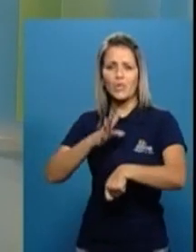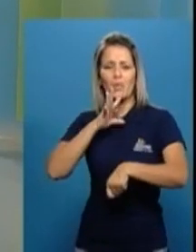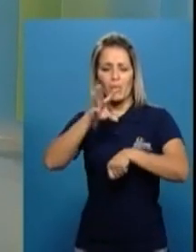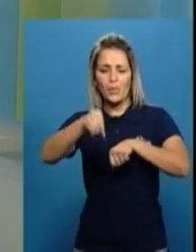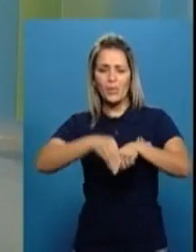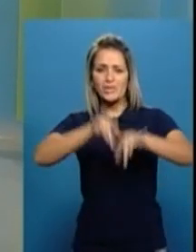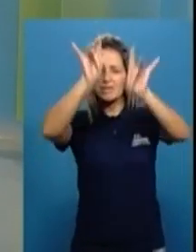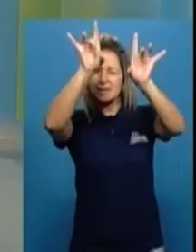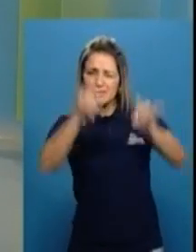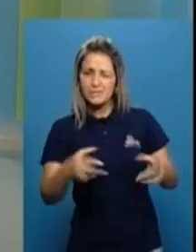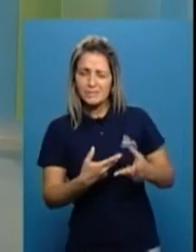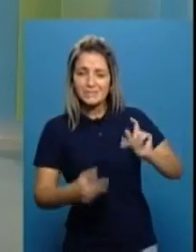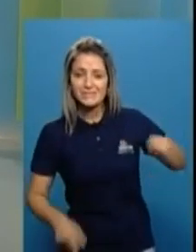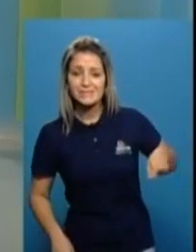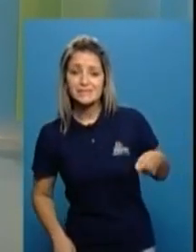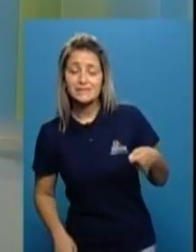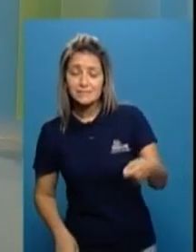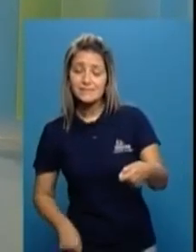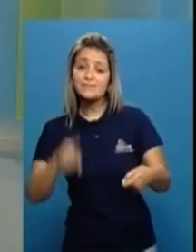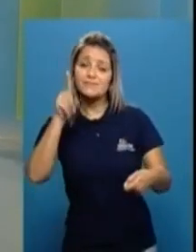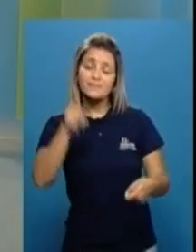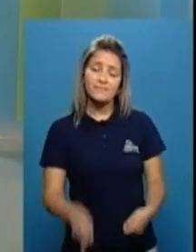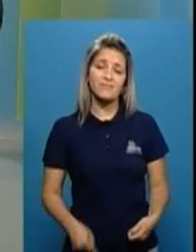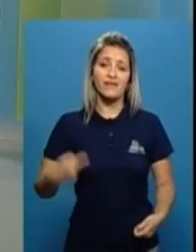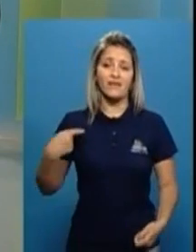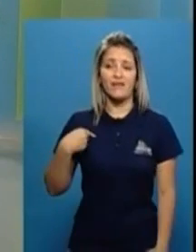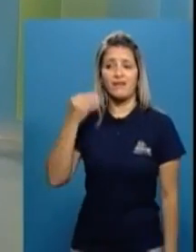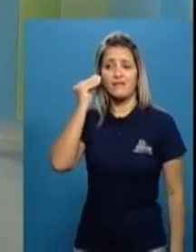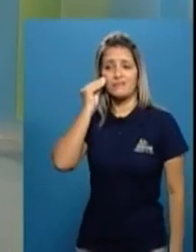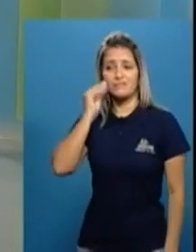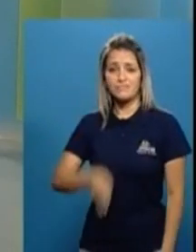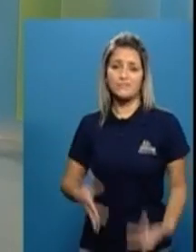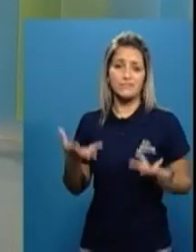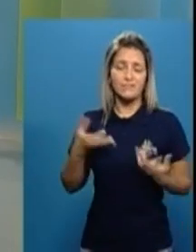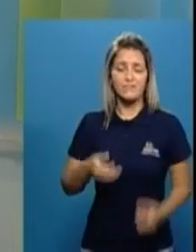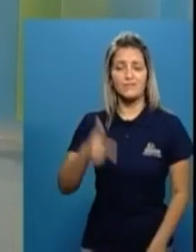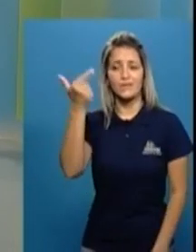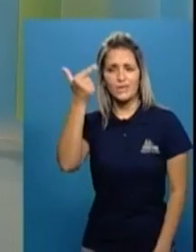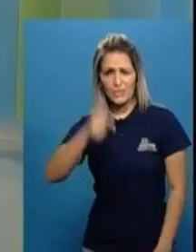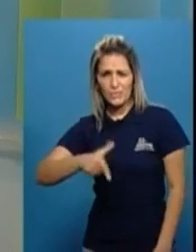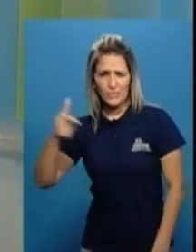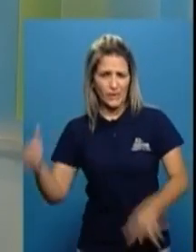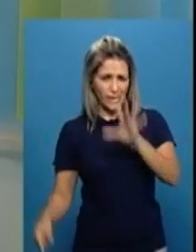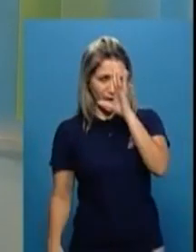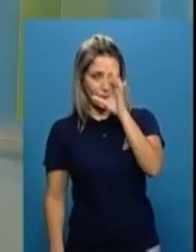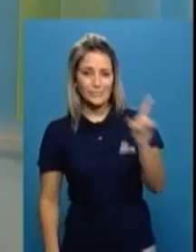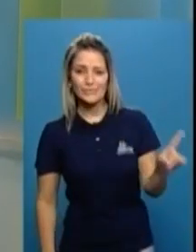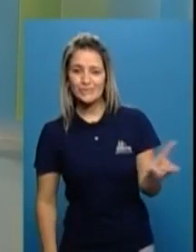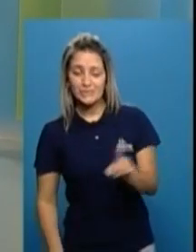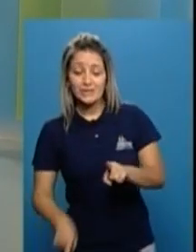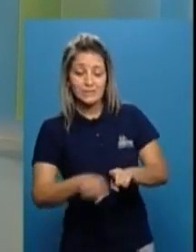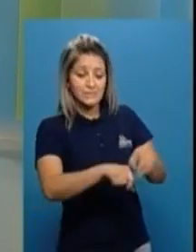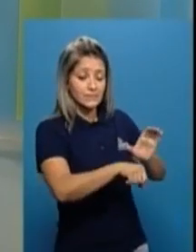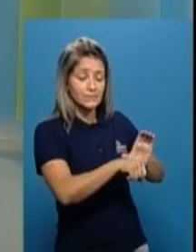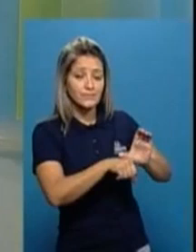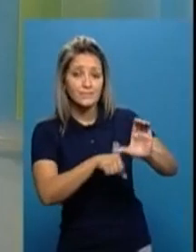especializada e qualificada e gera menor monotonia e tédio no trabalho. O investimento para a instalação também é